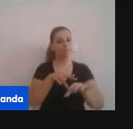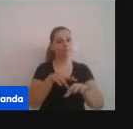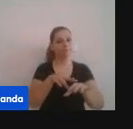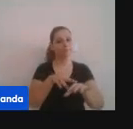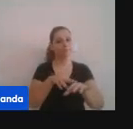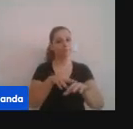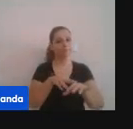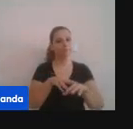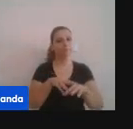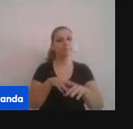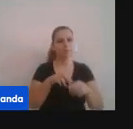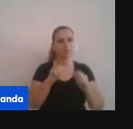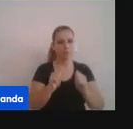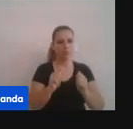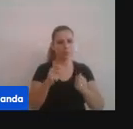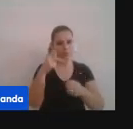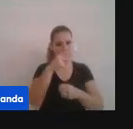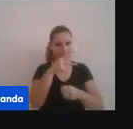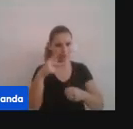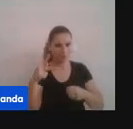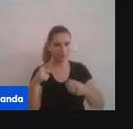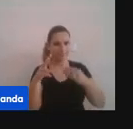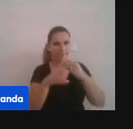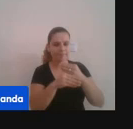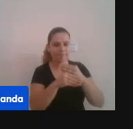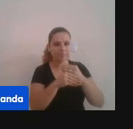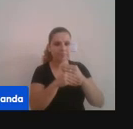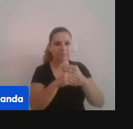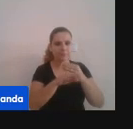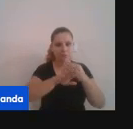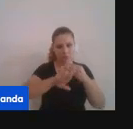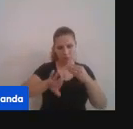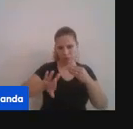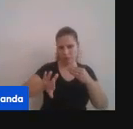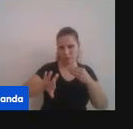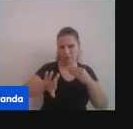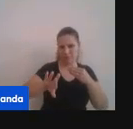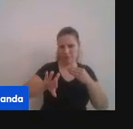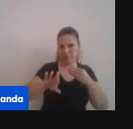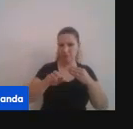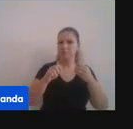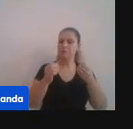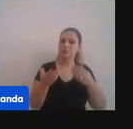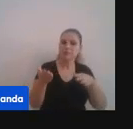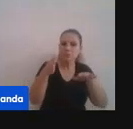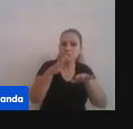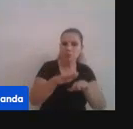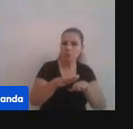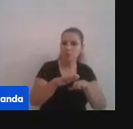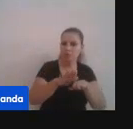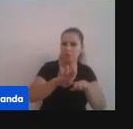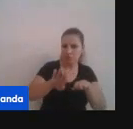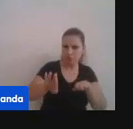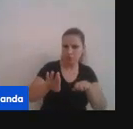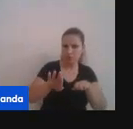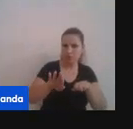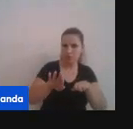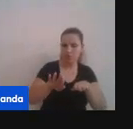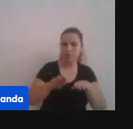projeto político-pedagógico efetivo sem ter esse elemento? Sem efetivamente incluir essas pessoas, os